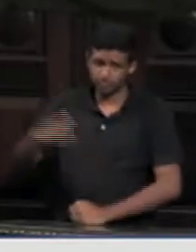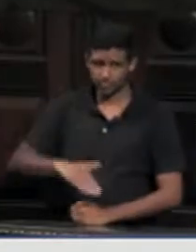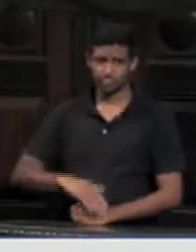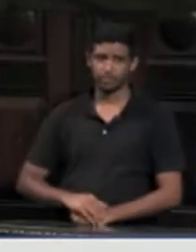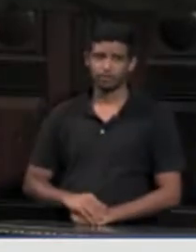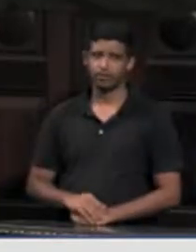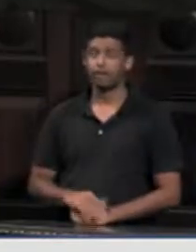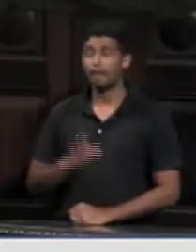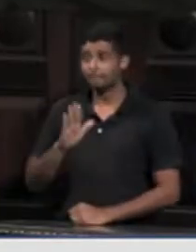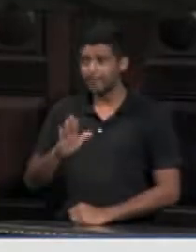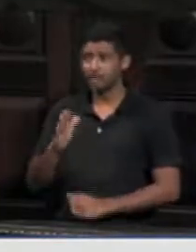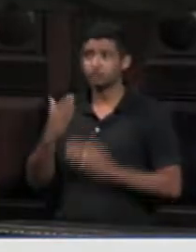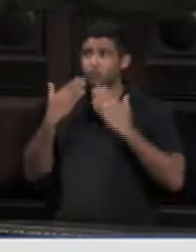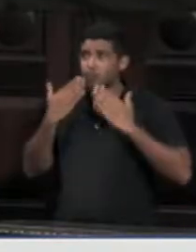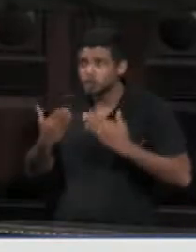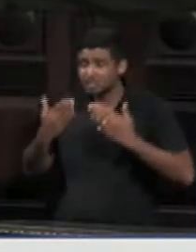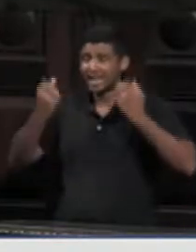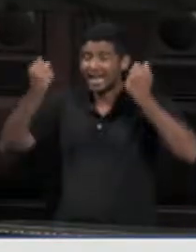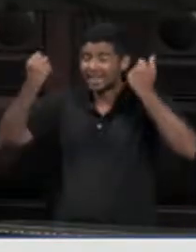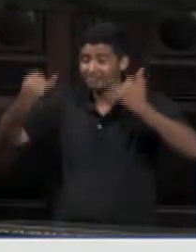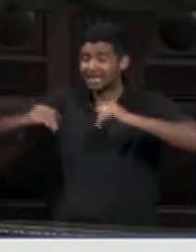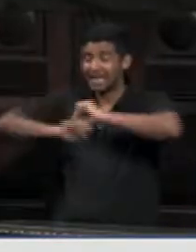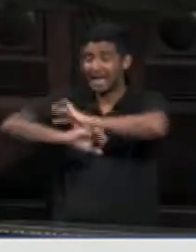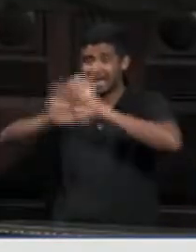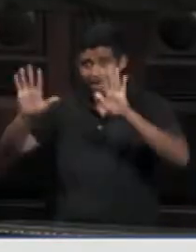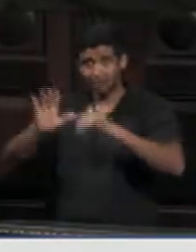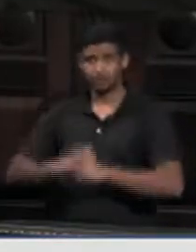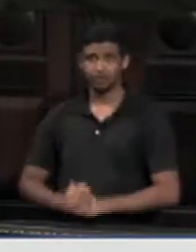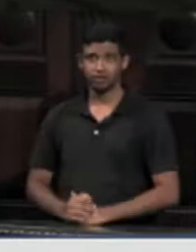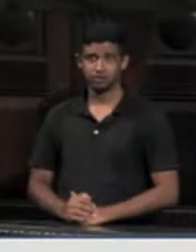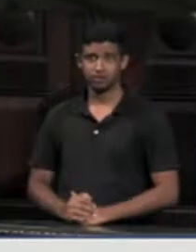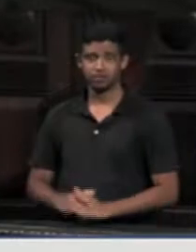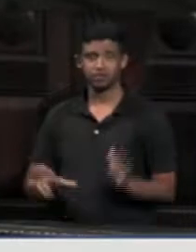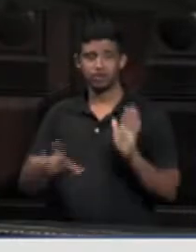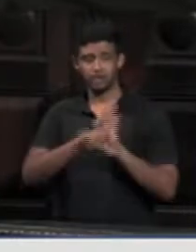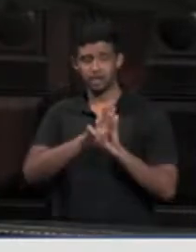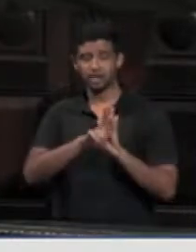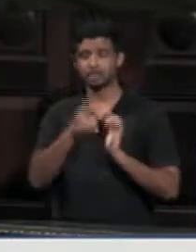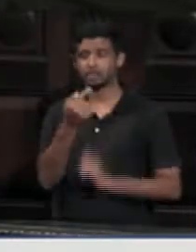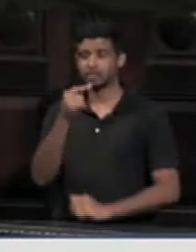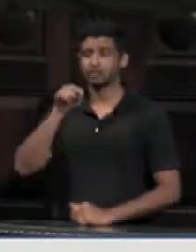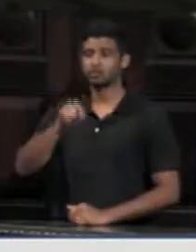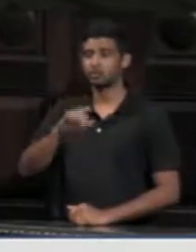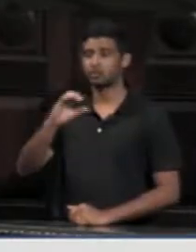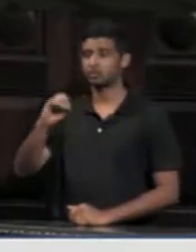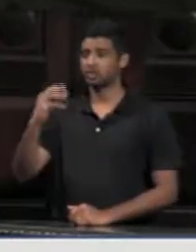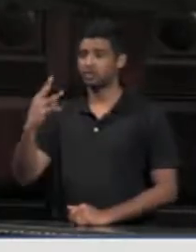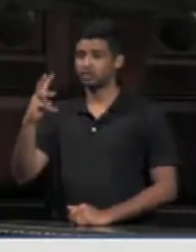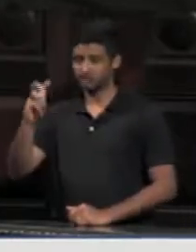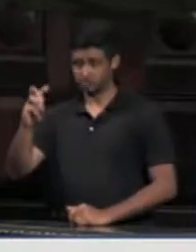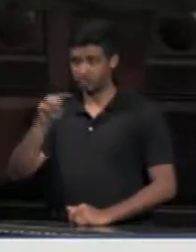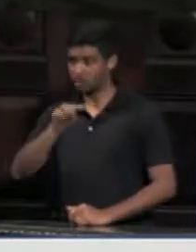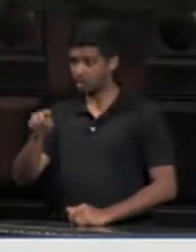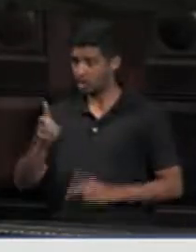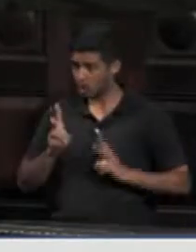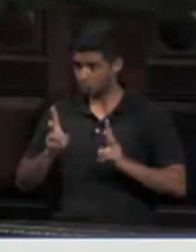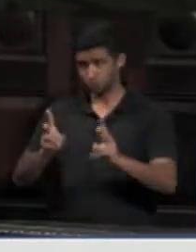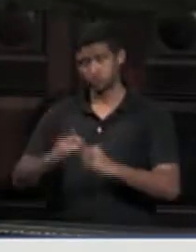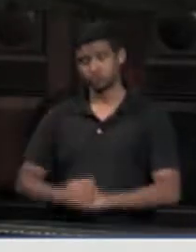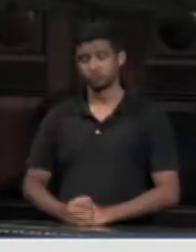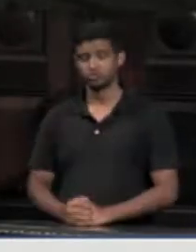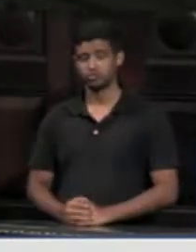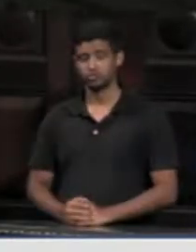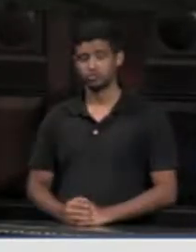deixar claro que o disposto na Lei 7.035 mantém-se em vigor. Ou